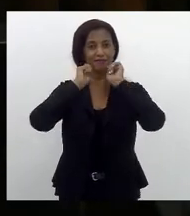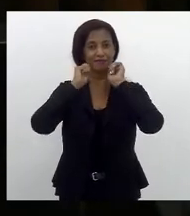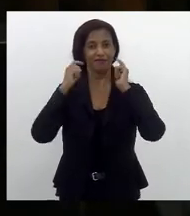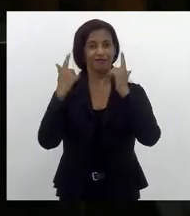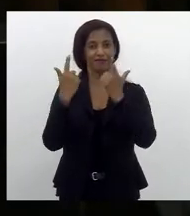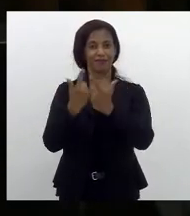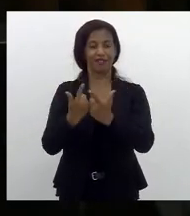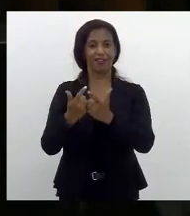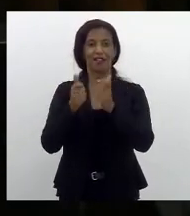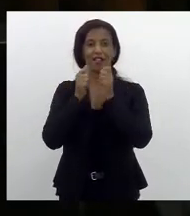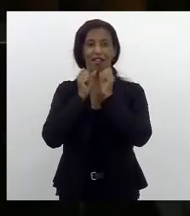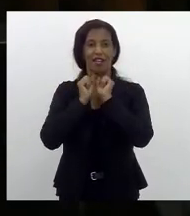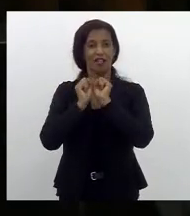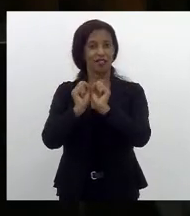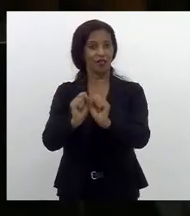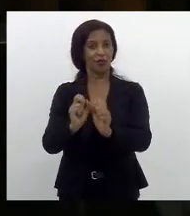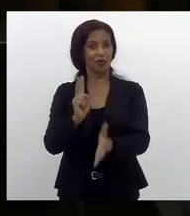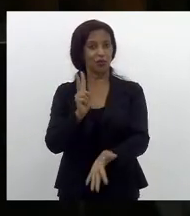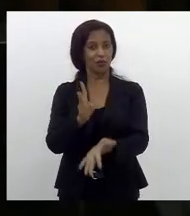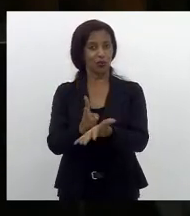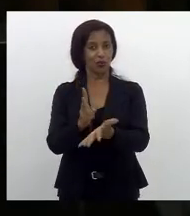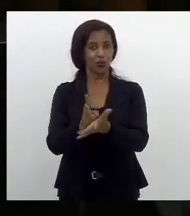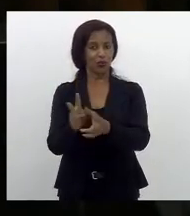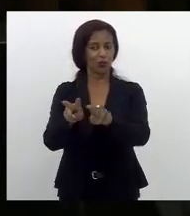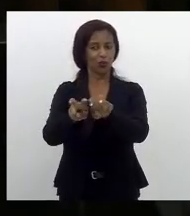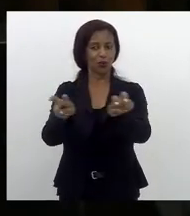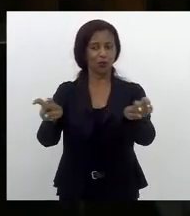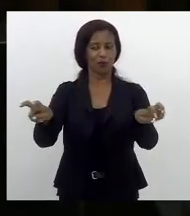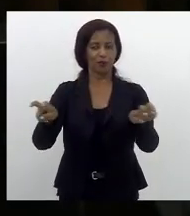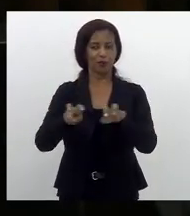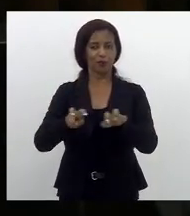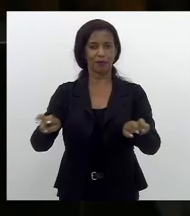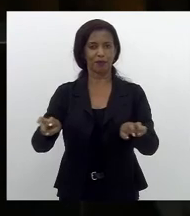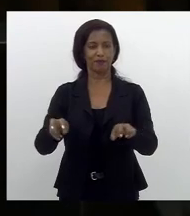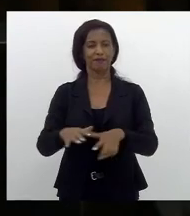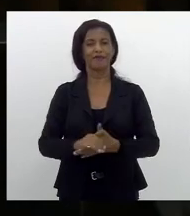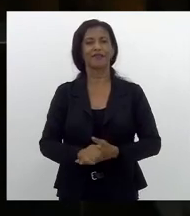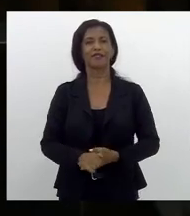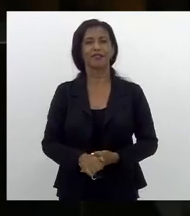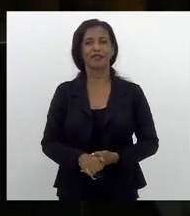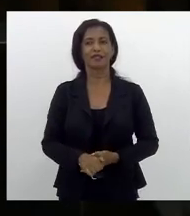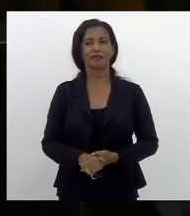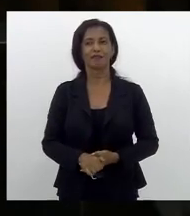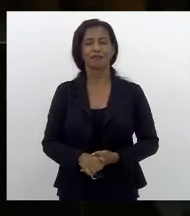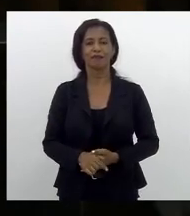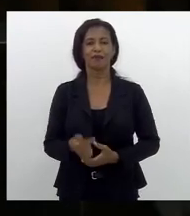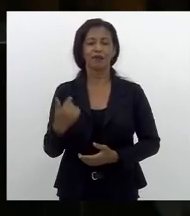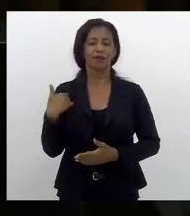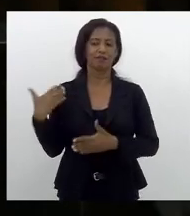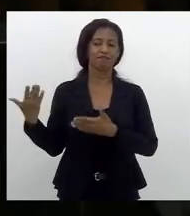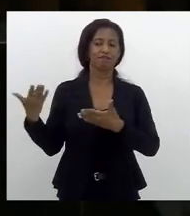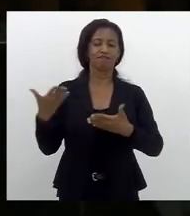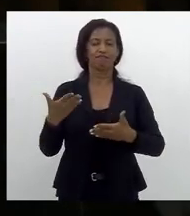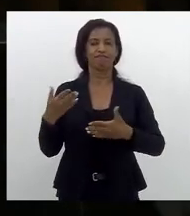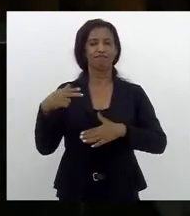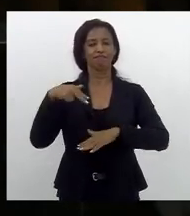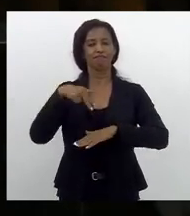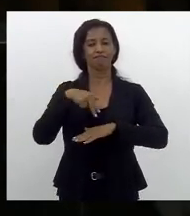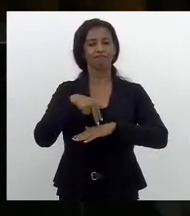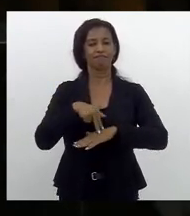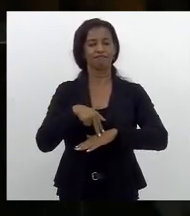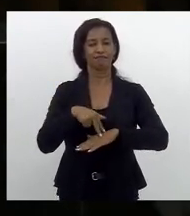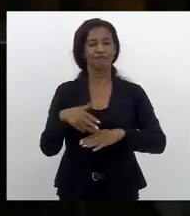aos assessores que ainda estão aqui dentro do plenário. O que me faz vir a essa tribuna